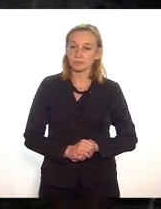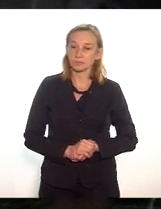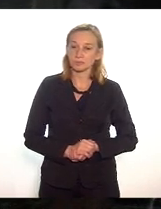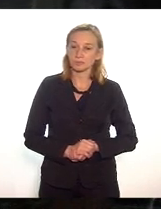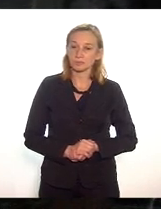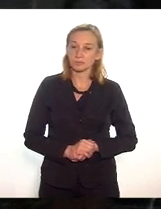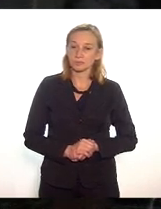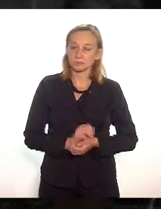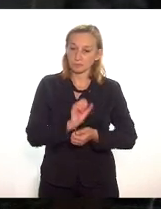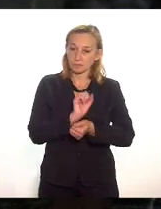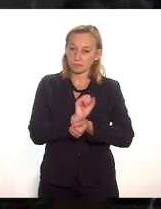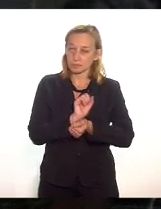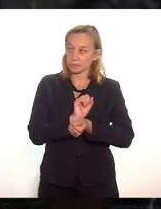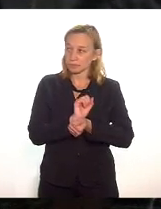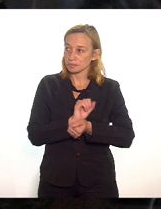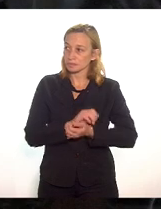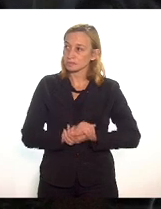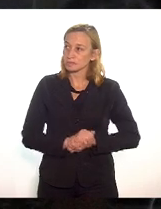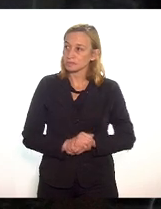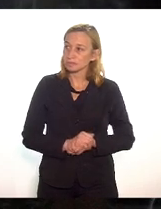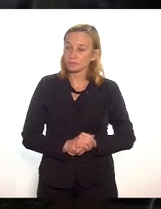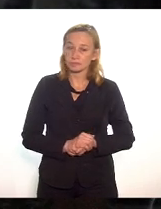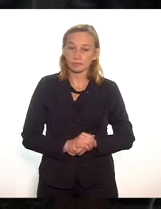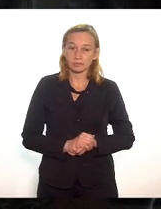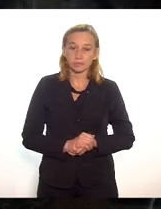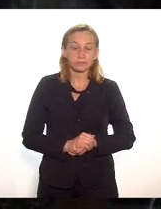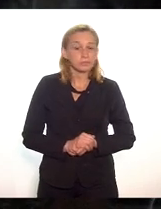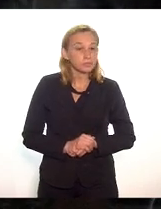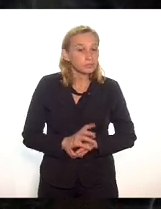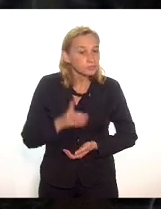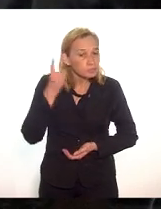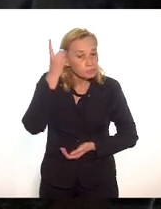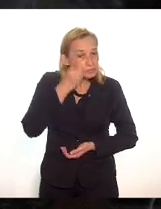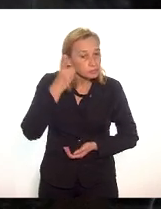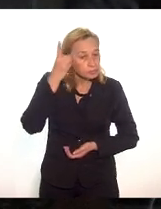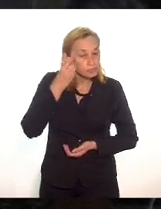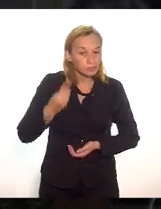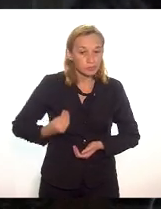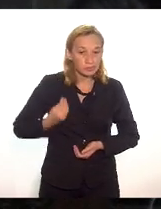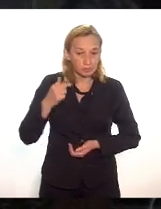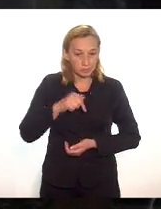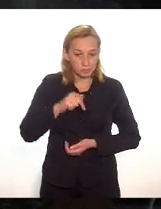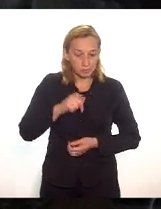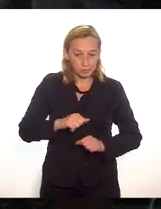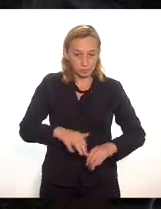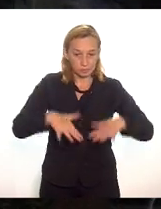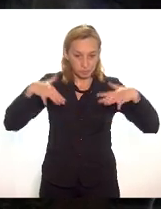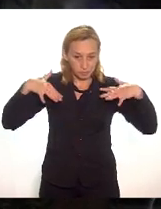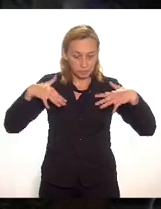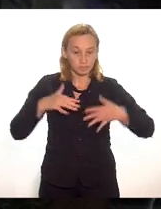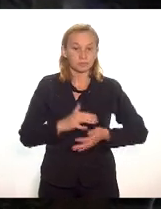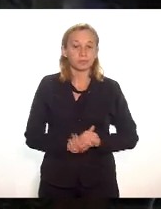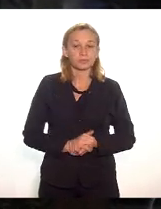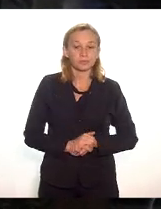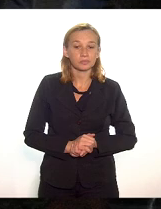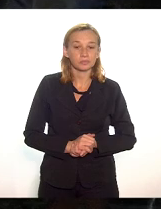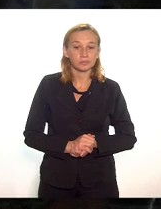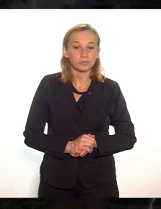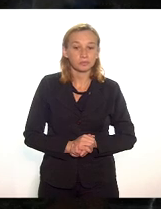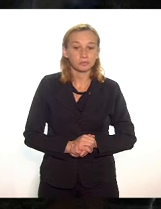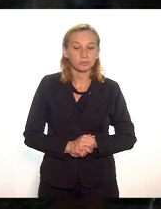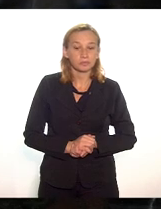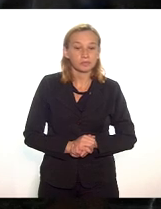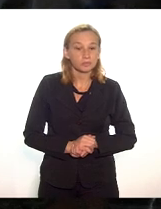Deixo só chamar a atenção. O deputado que estiver no plenário é obrigado a votar. E